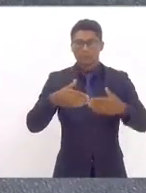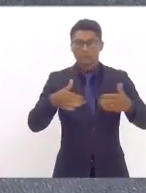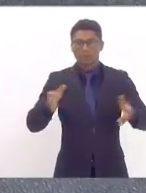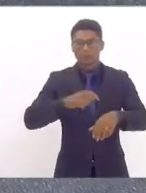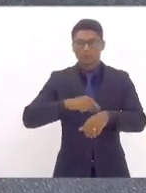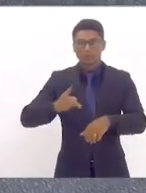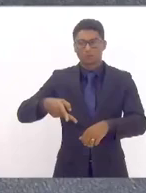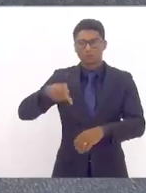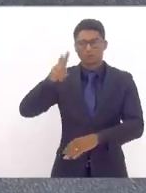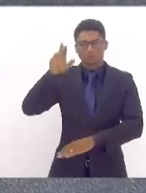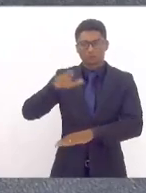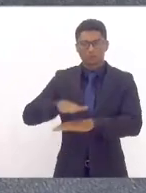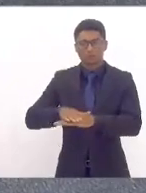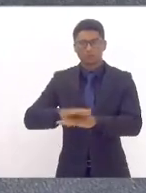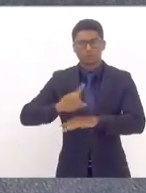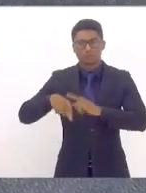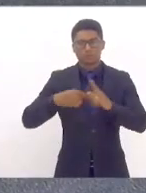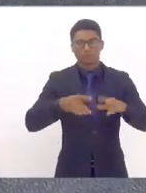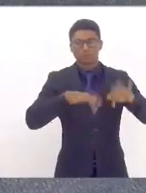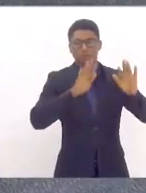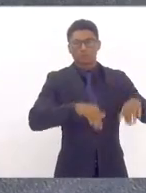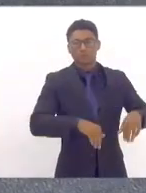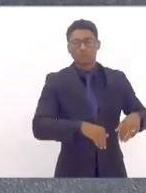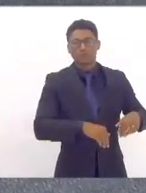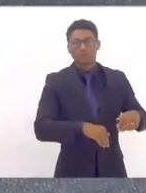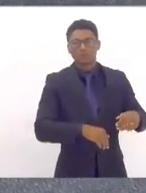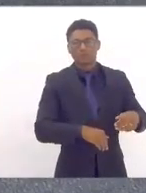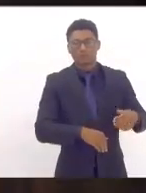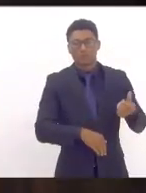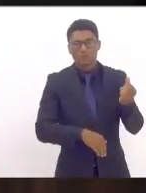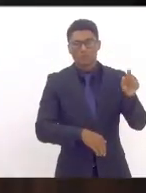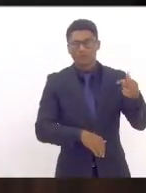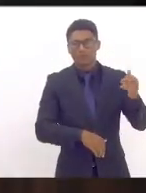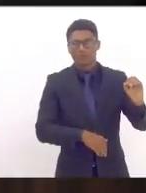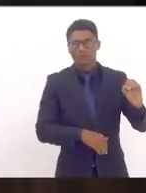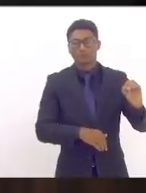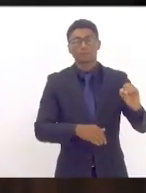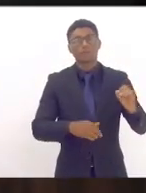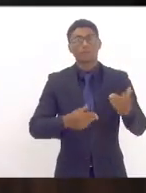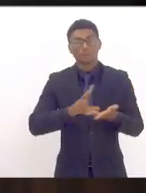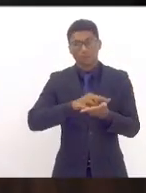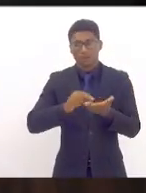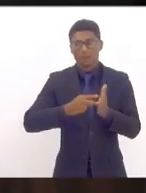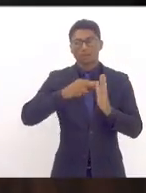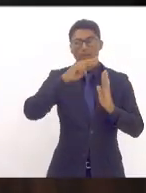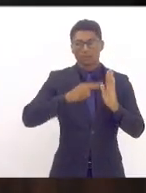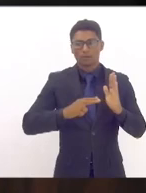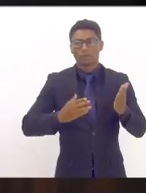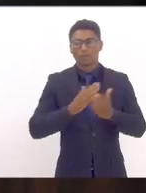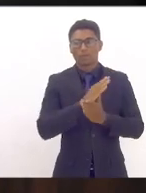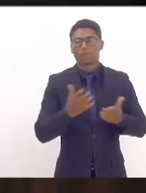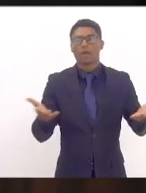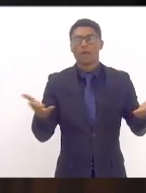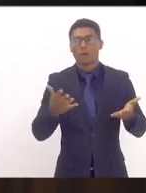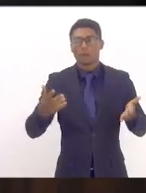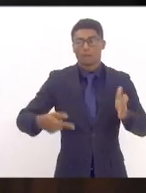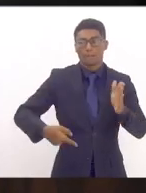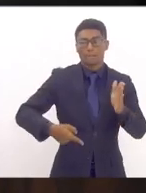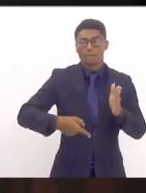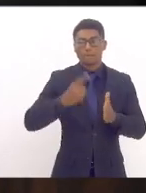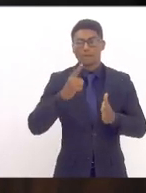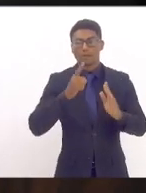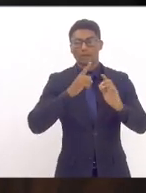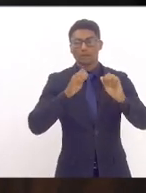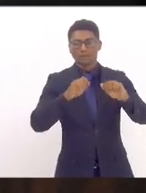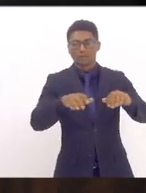14 horas encerrou seus 16 horas e 10 minutos passa-se a ordem da primeira sessão extraordinária do